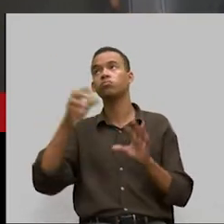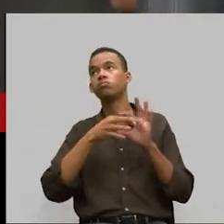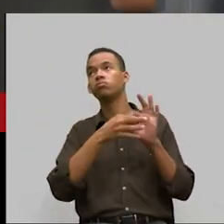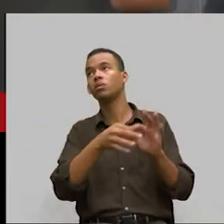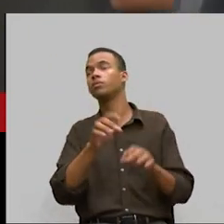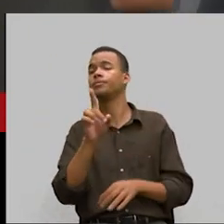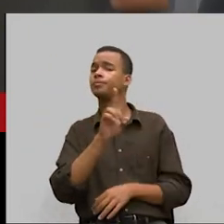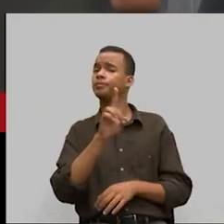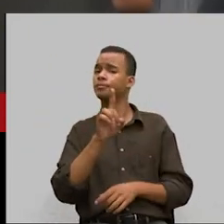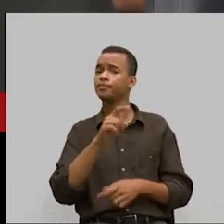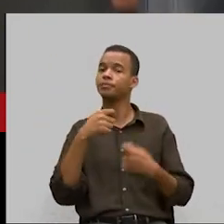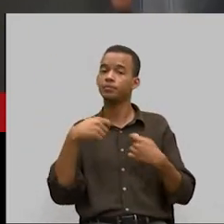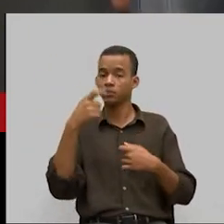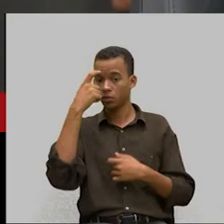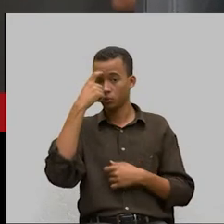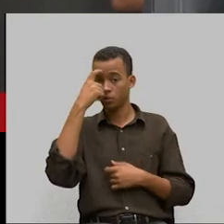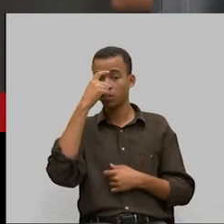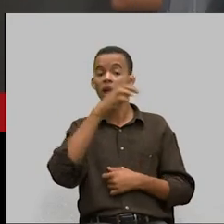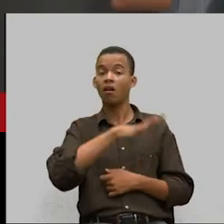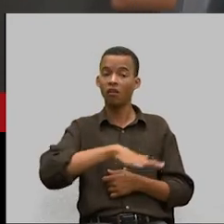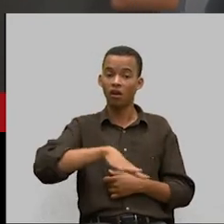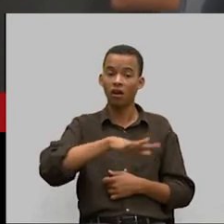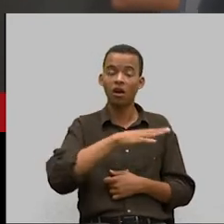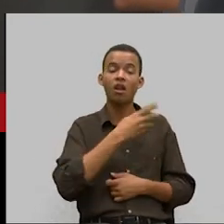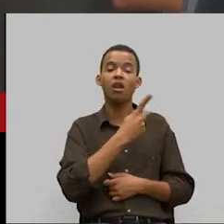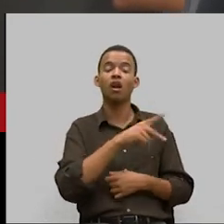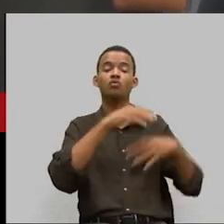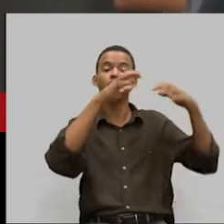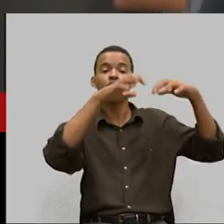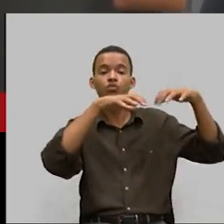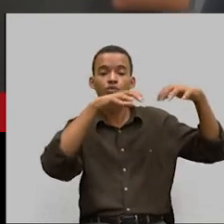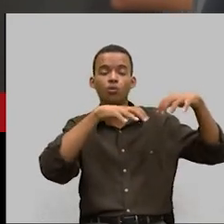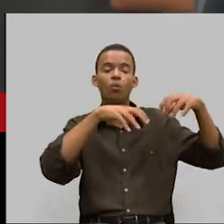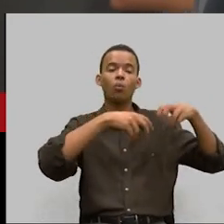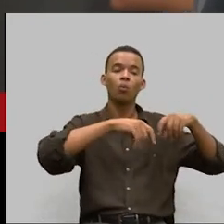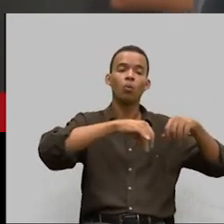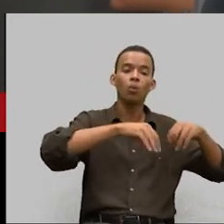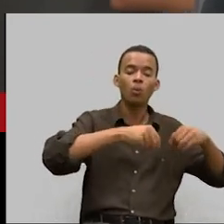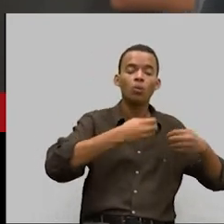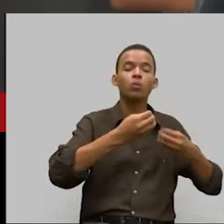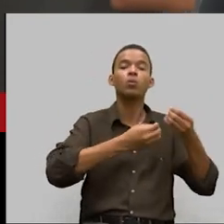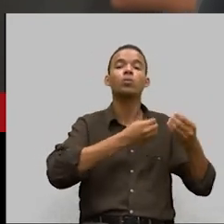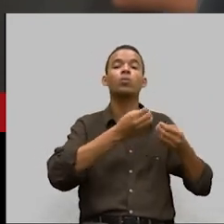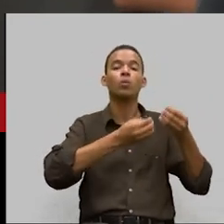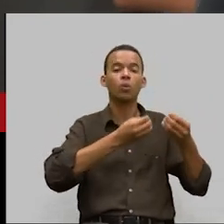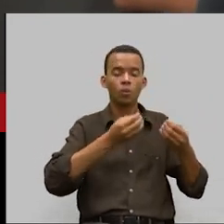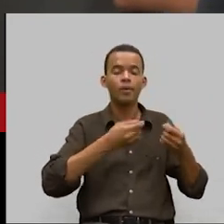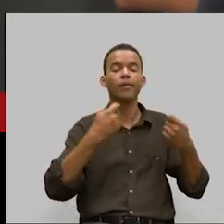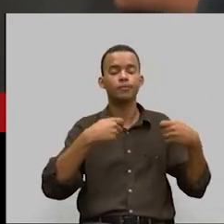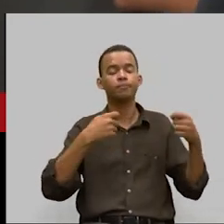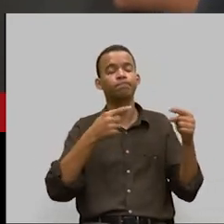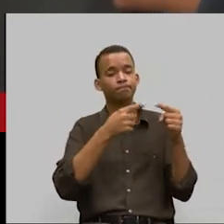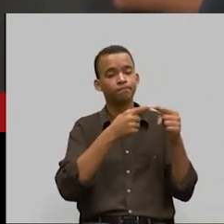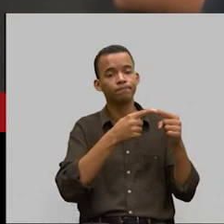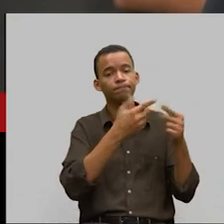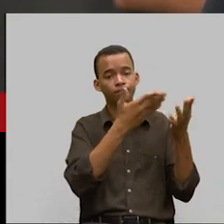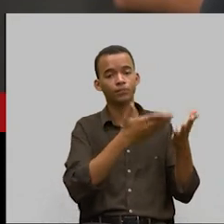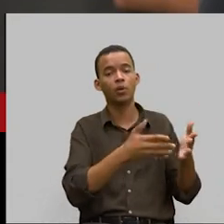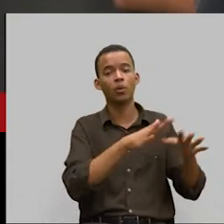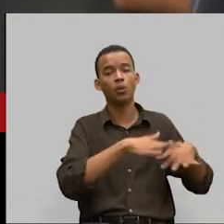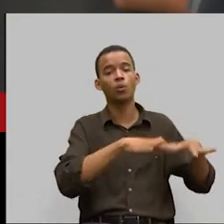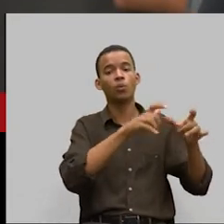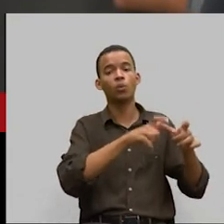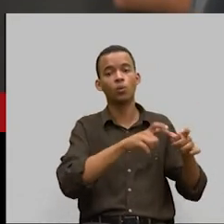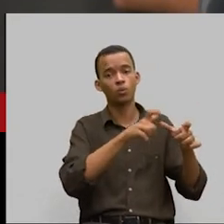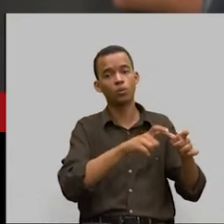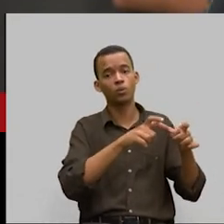ser pensada né porque é ali que se constrói esses sujeitos do campo é ali que se constitui esse sujeito no seu